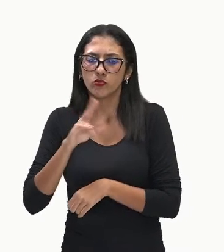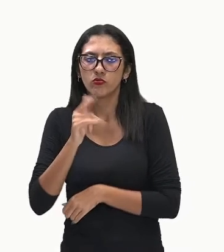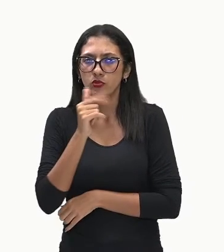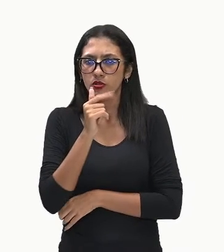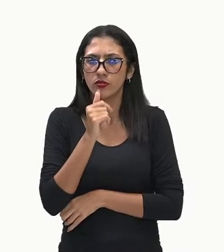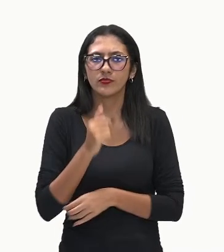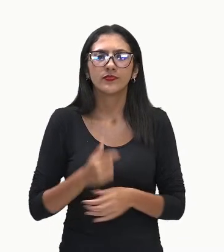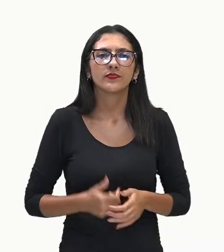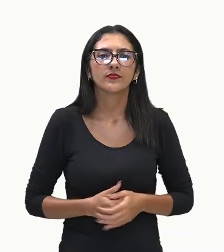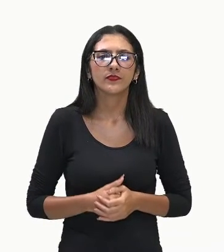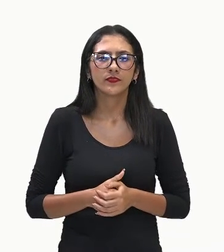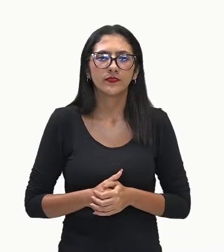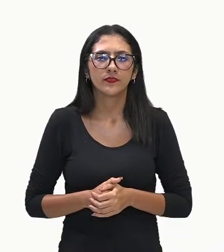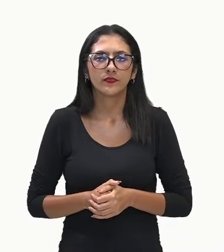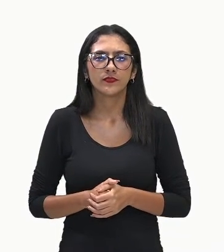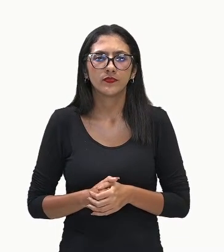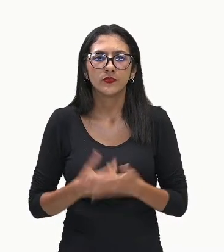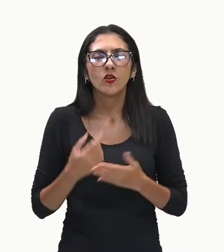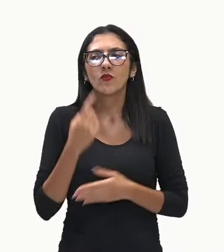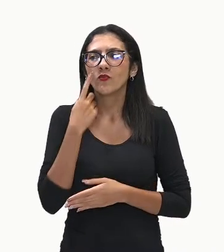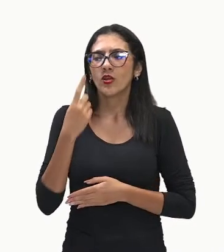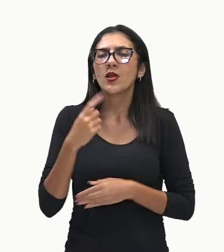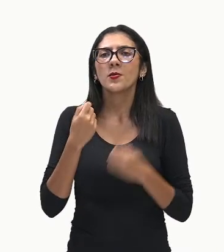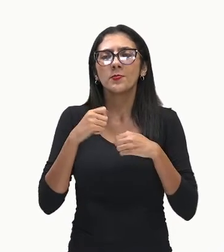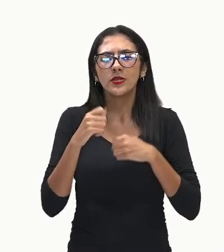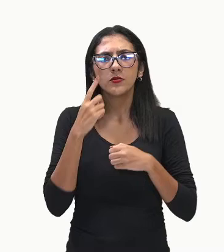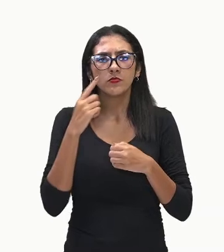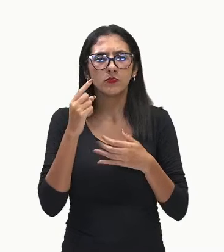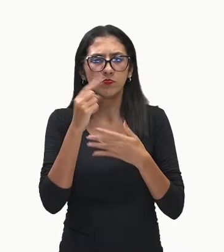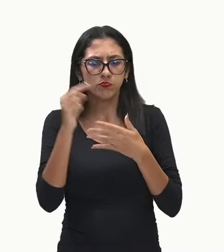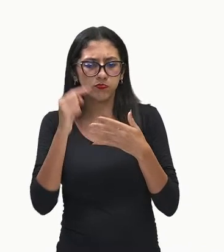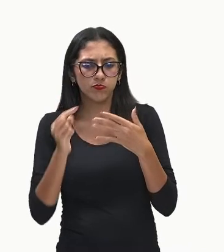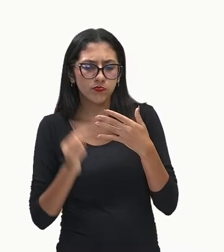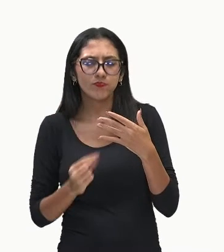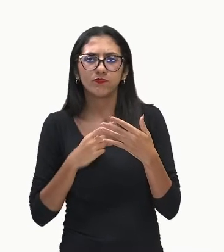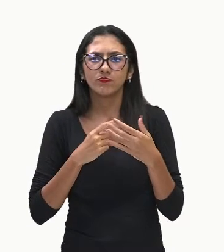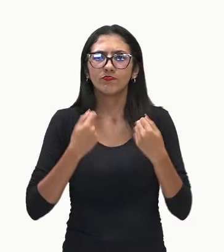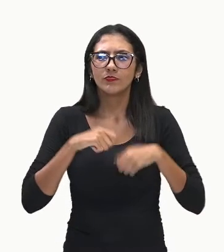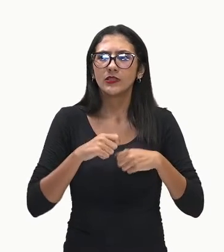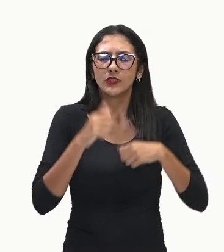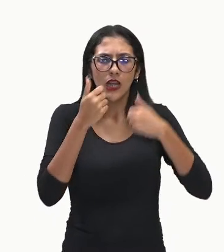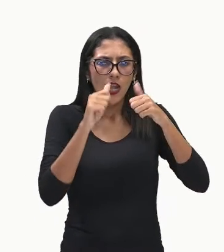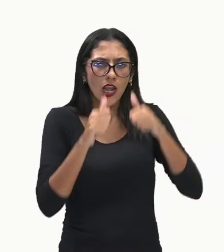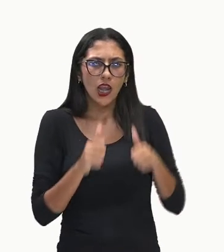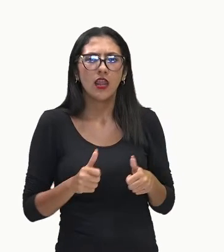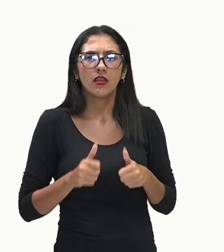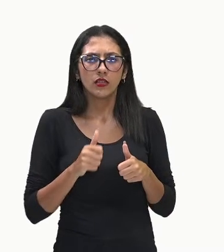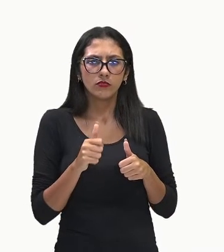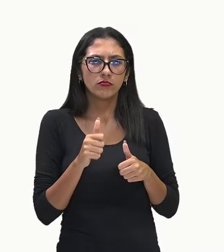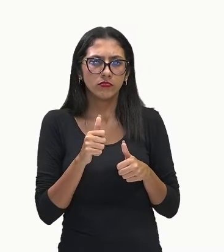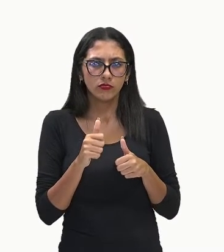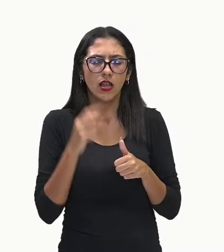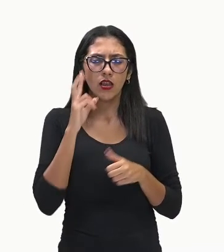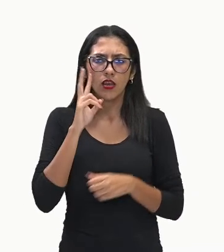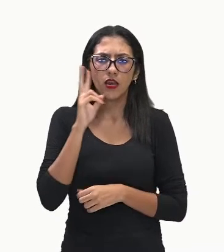são alternativas que visam você fazer a interpretação do que foi colocado no gráfico, né, que foi isso daqui.